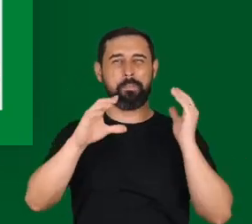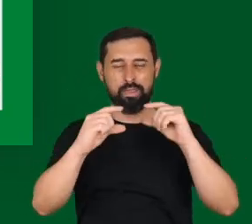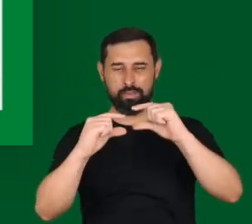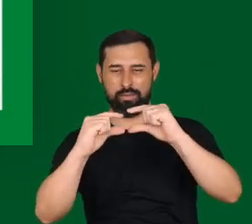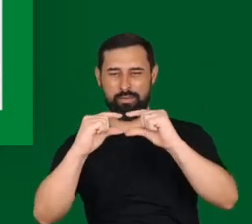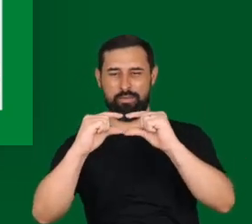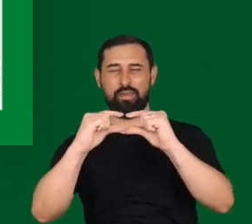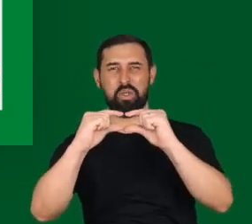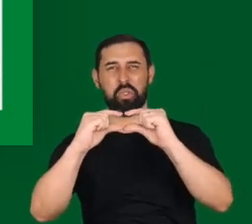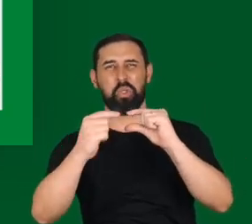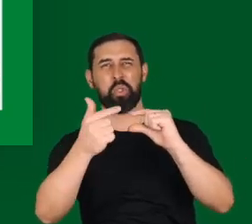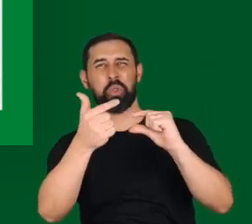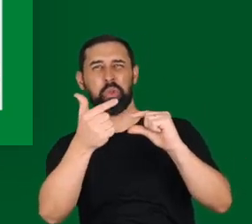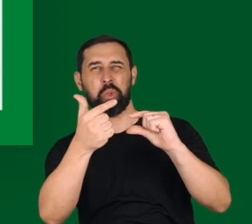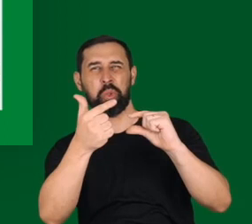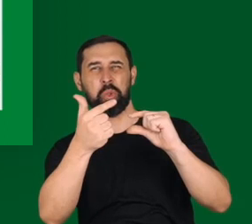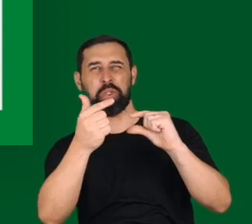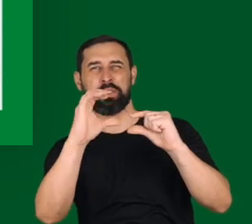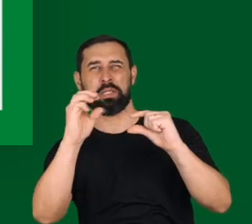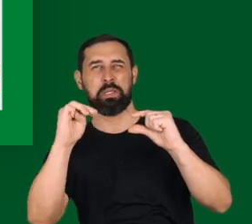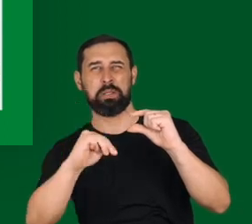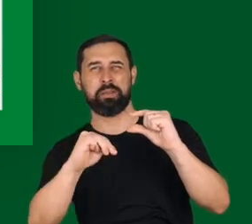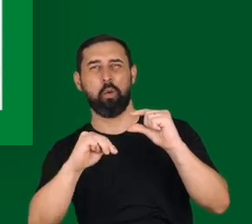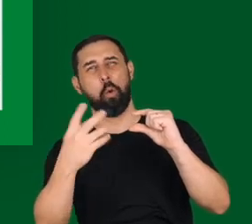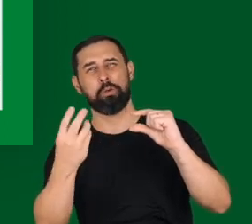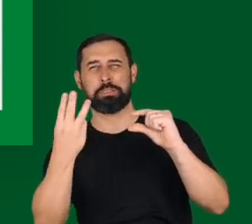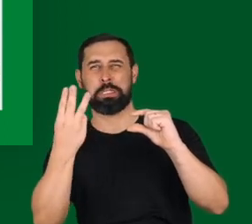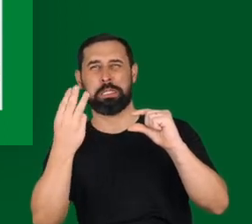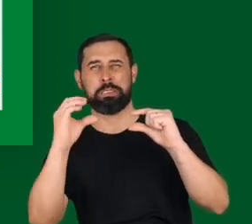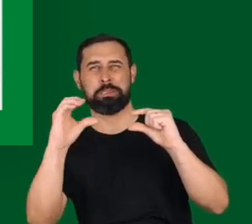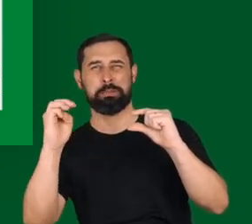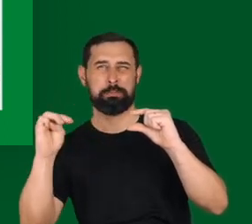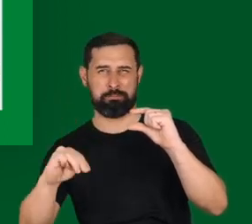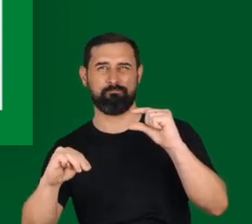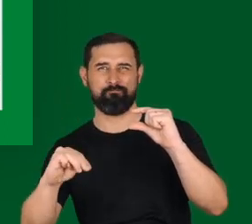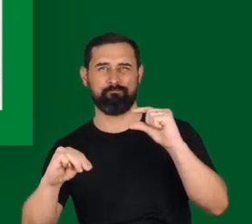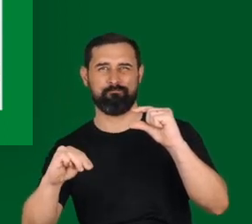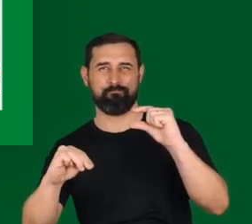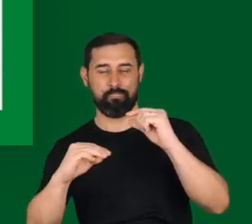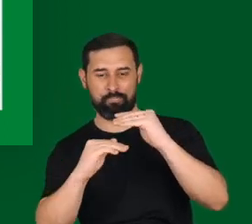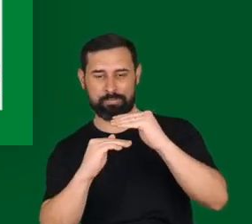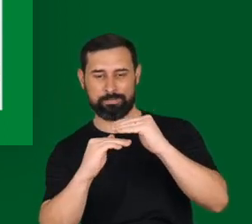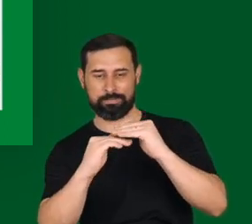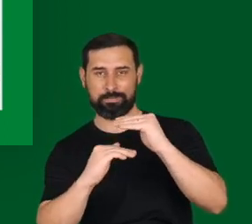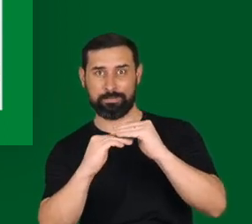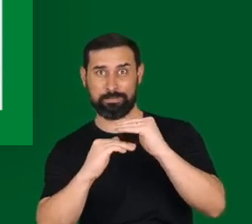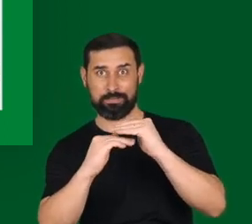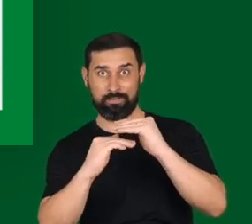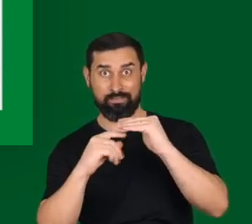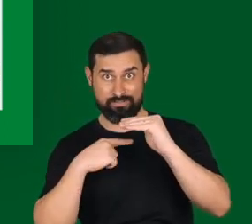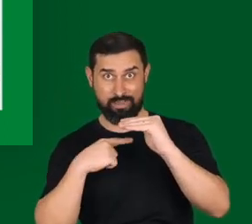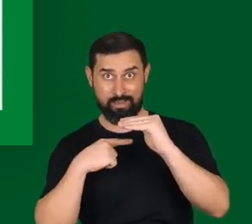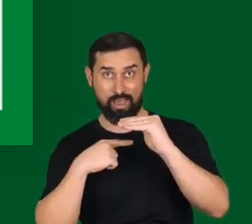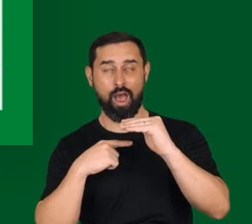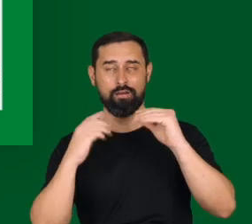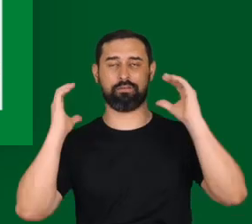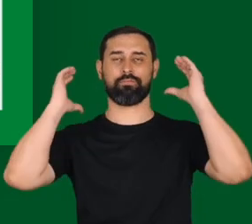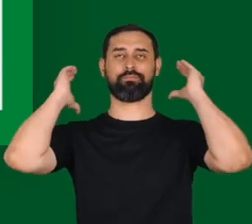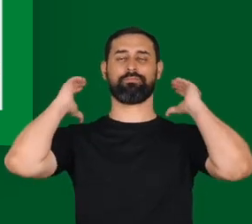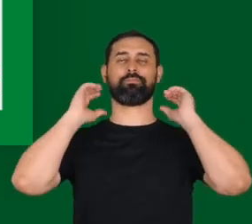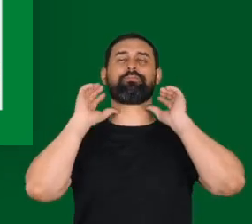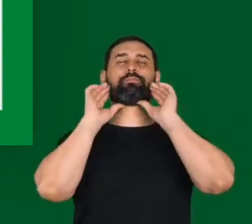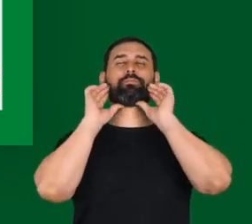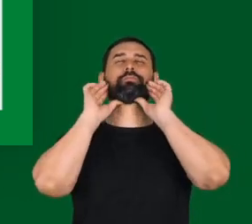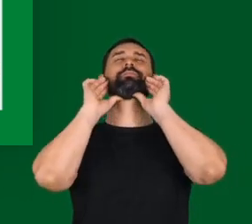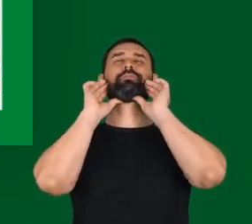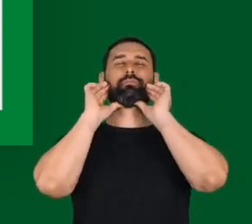sacral, de 2 a 3 centímetros. Para quê? Eu tenho que ter um plano de face paralelo à prancha. Então, com esse plano